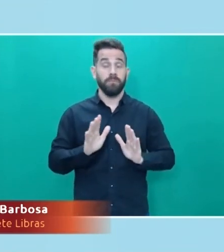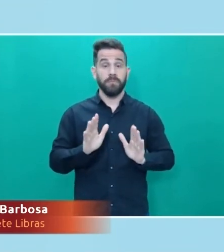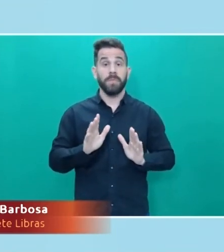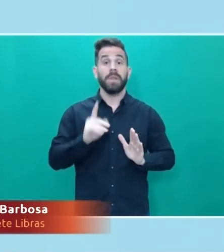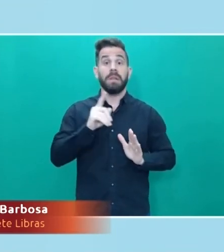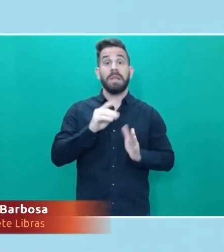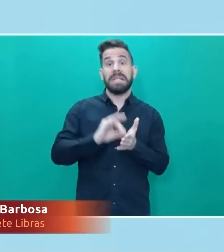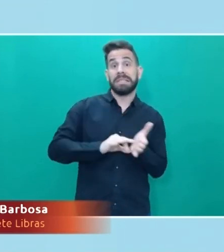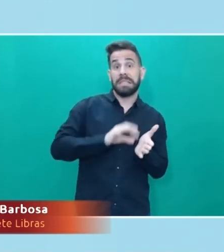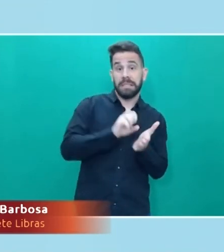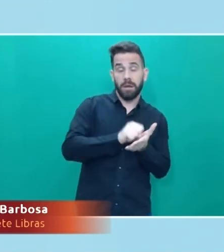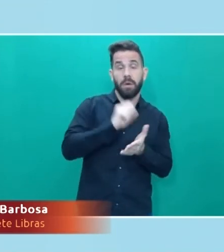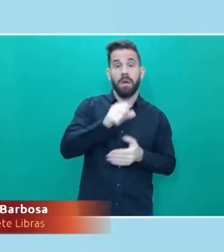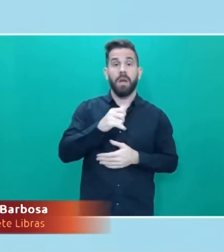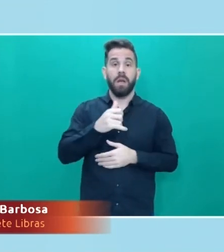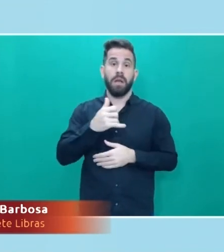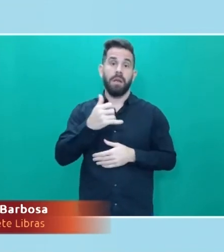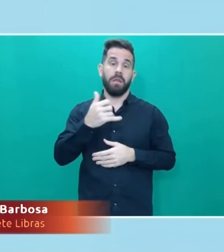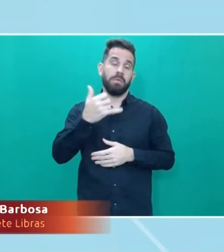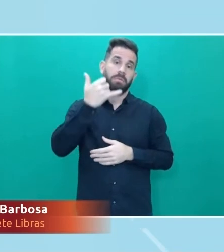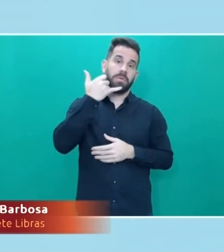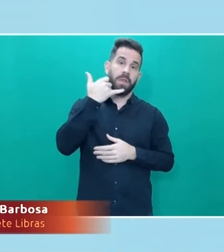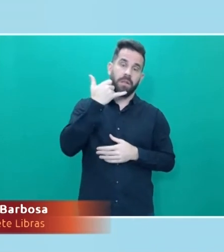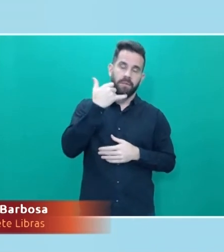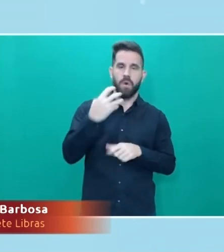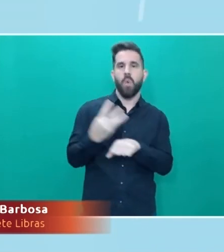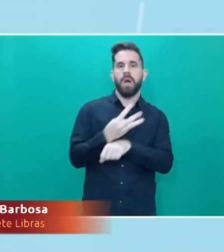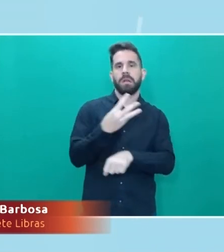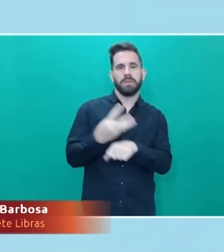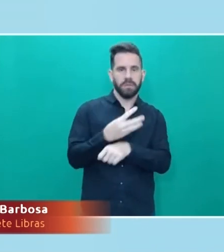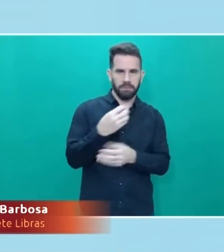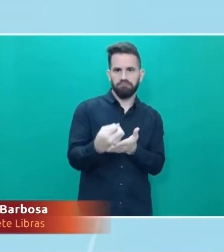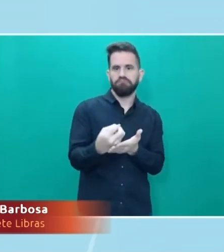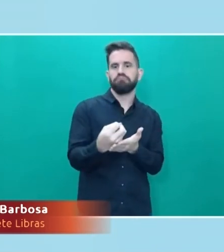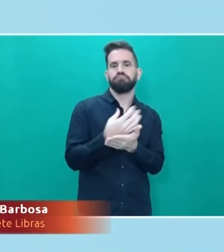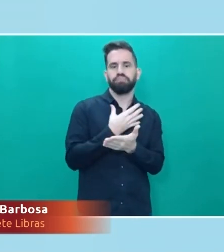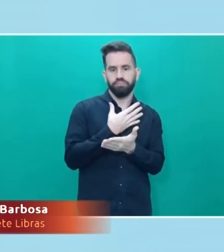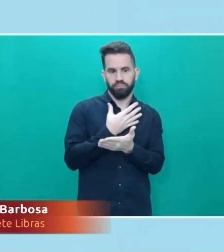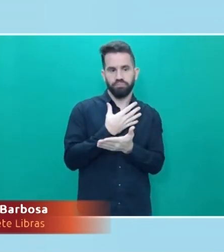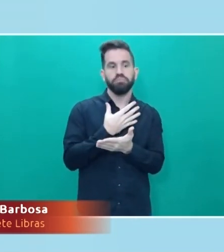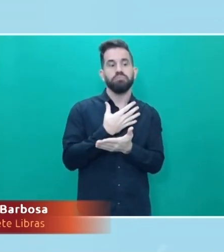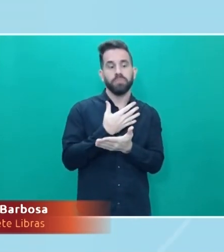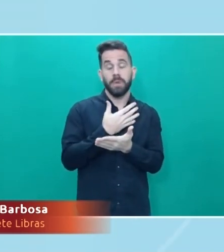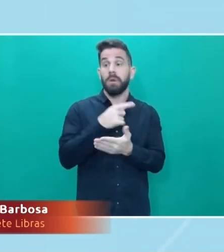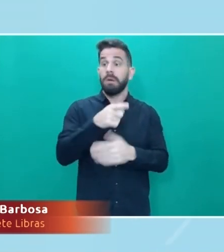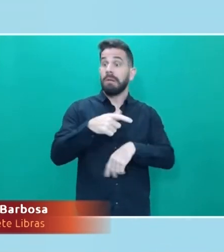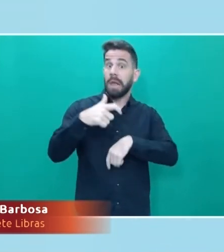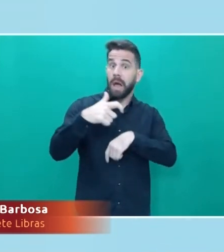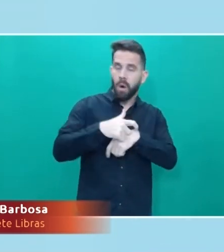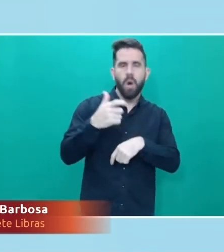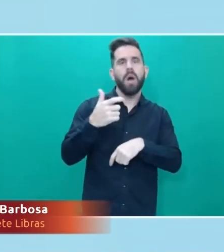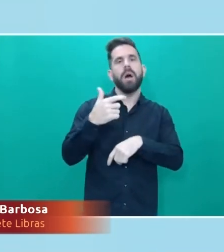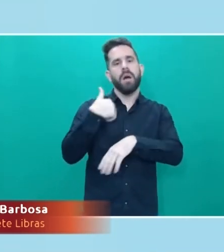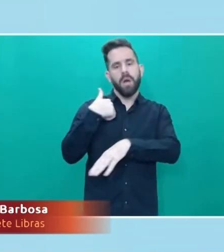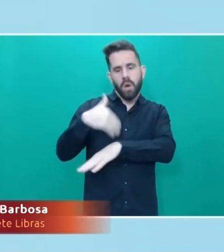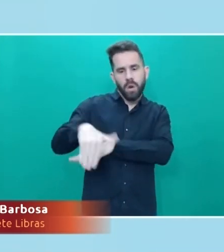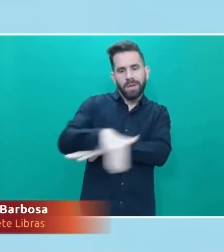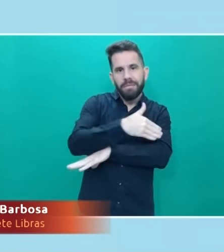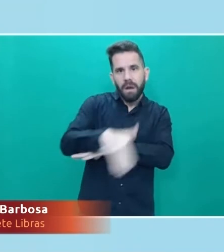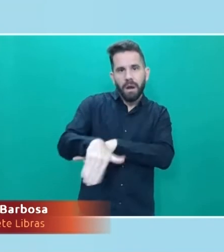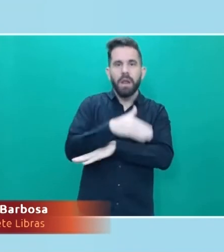né? No primeiro momento, o primeiro contato vai ser via WhatsApp, e aí, a partir disso, eu passo o endereço, passo minha